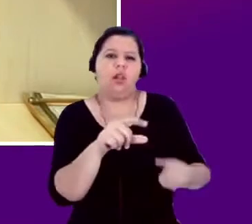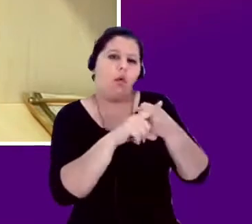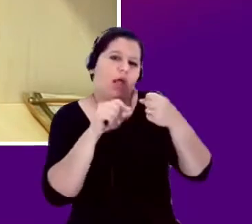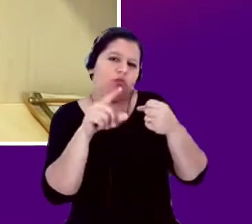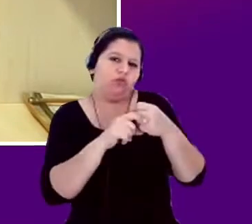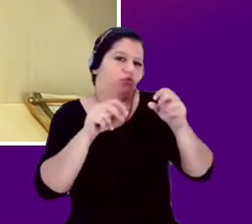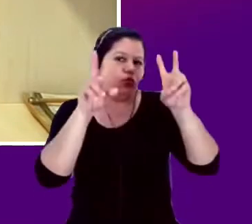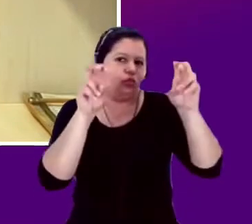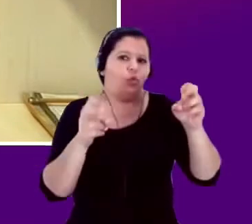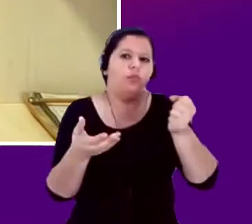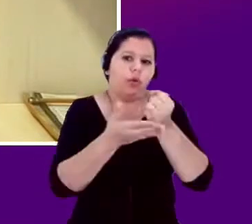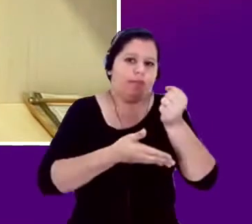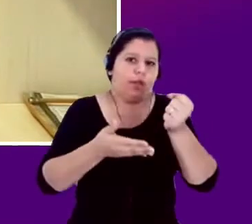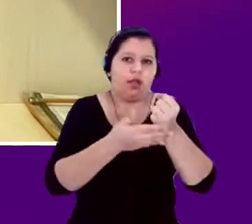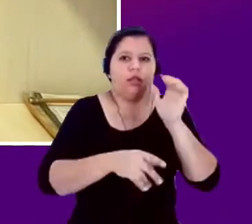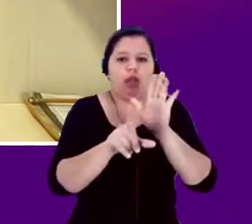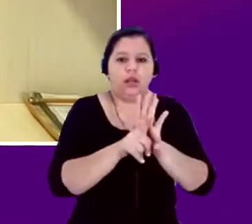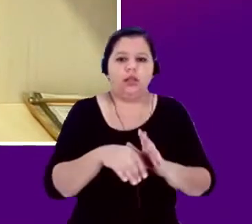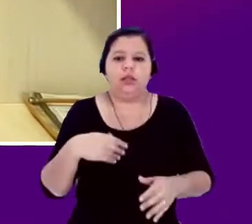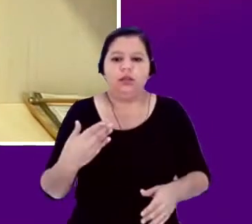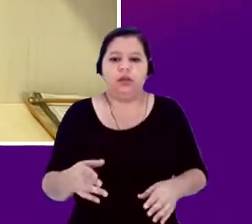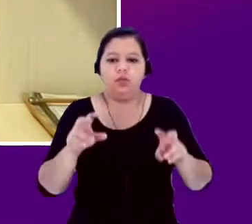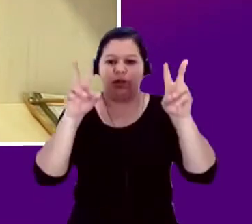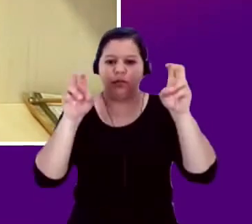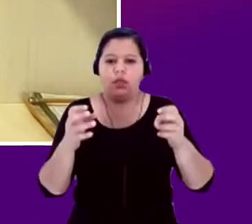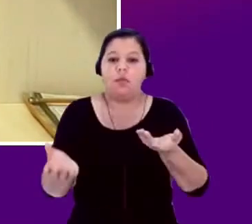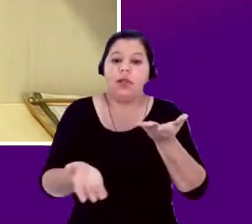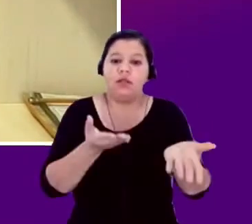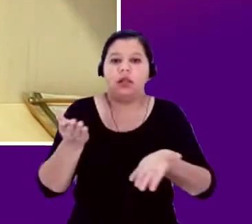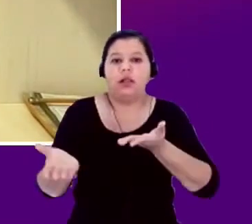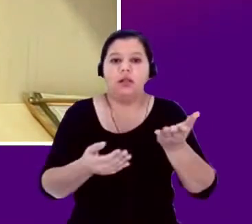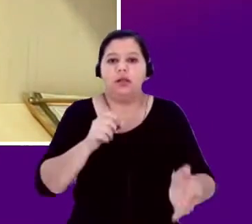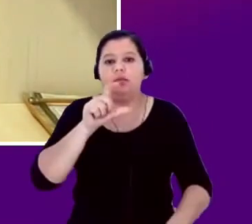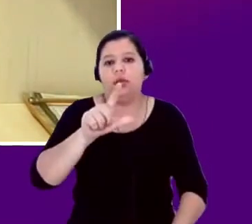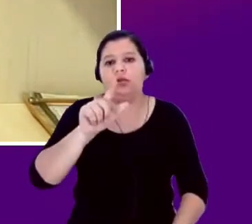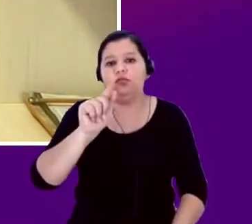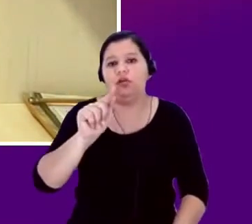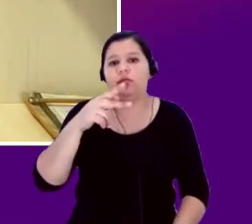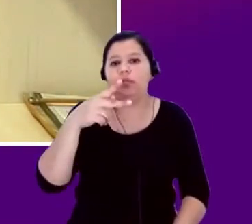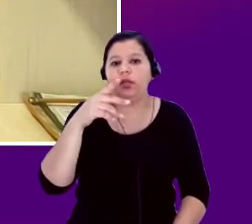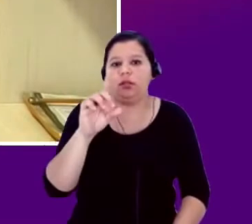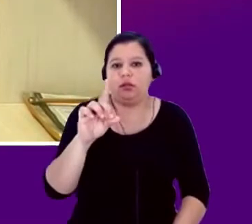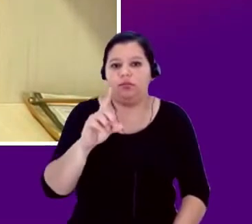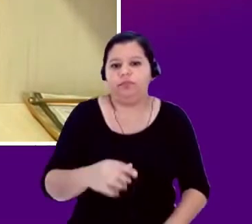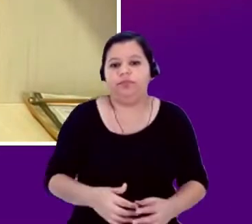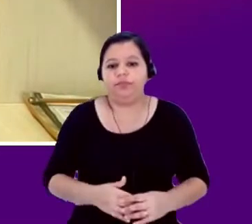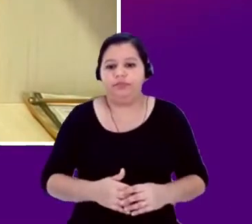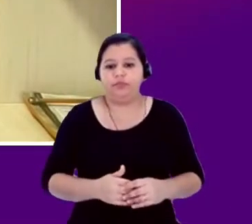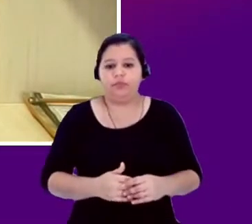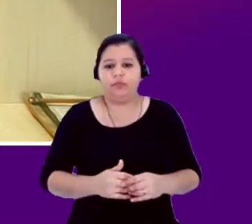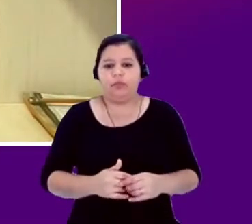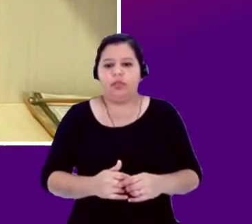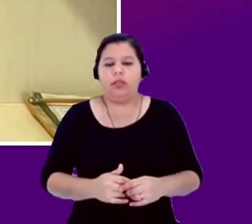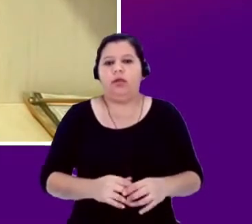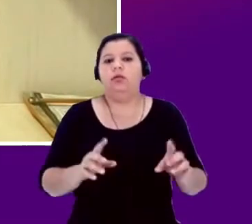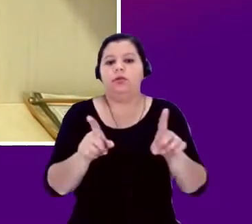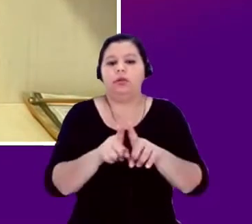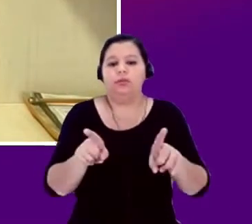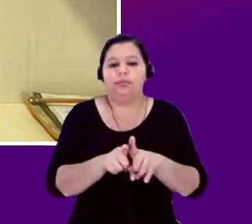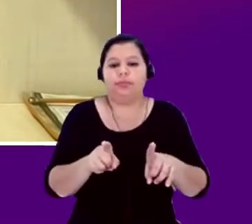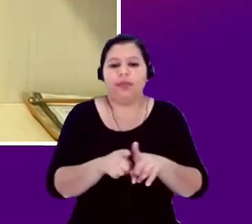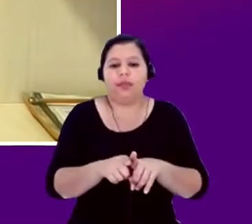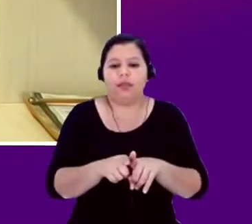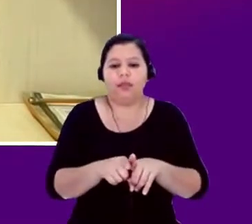né? Então, esse é um tema que é tratado pela LGPD de maneira muito cuidadosa, mas, ao mesmo tempo, de maneira, eu não